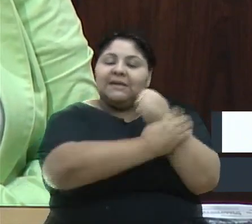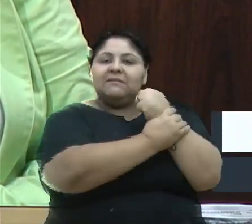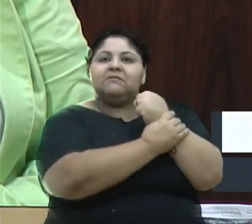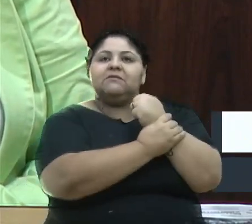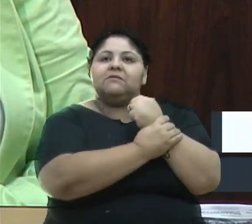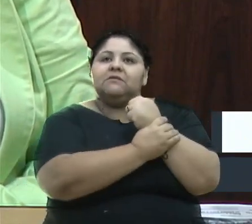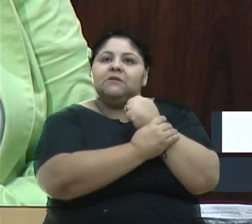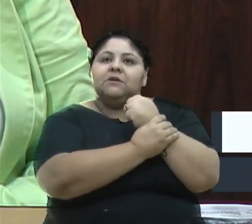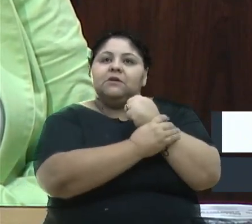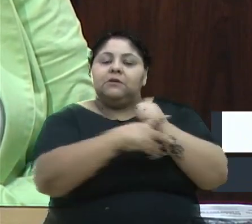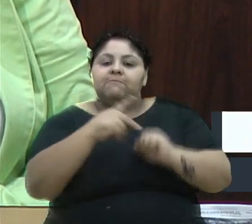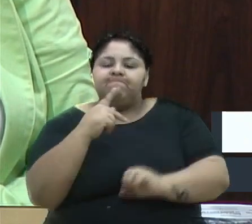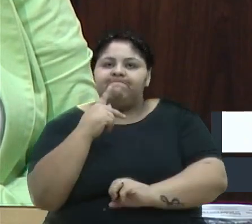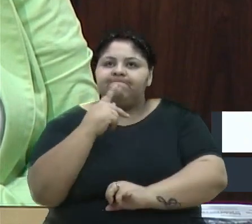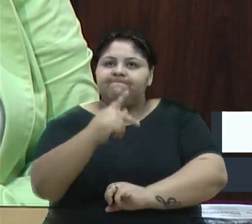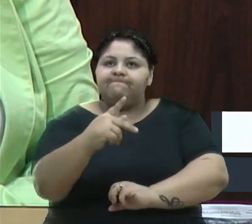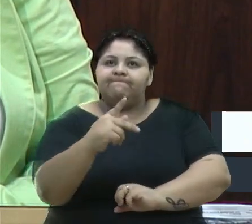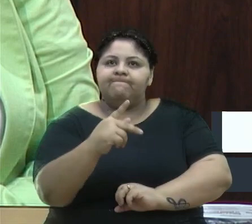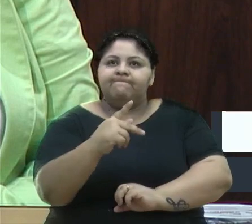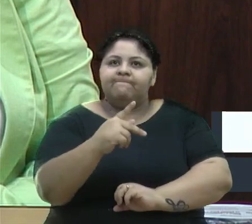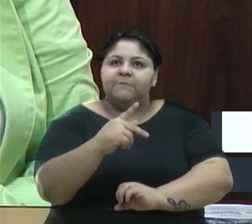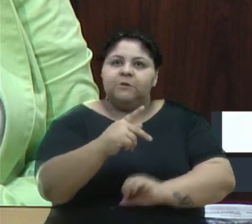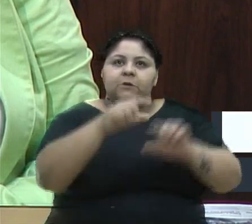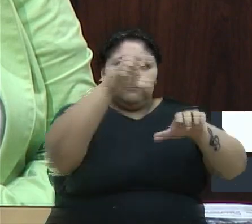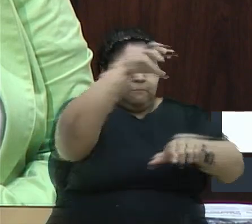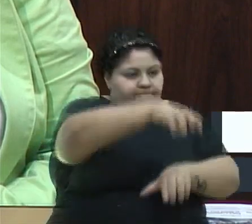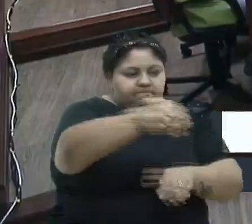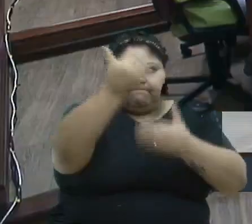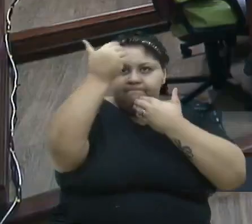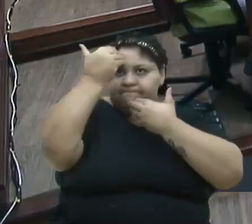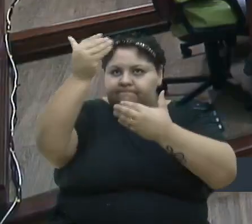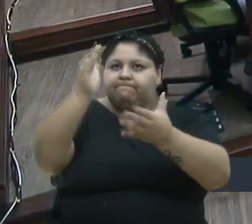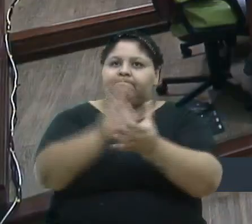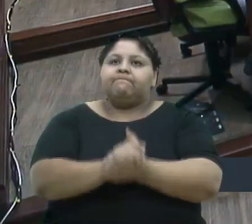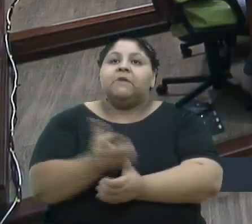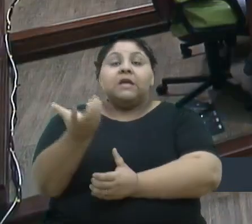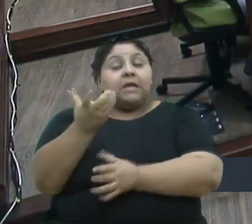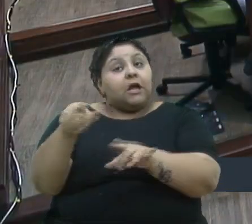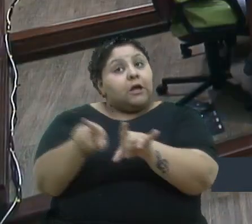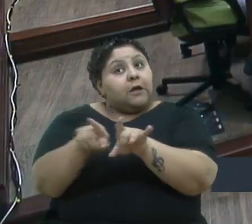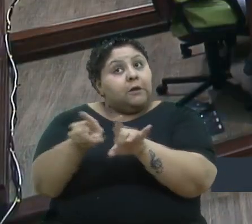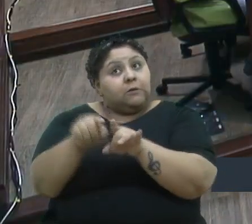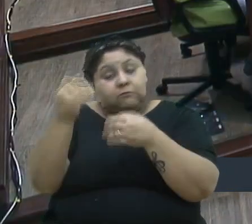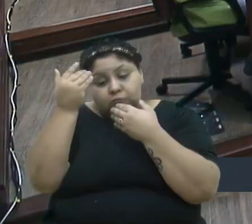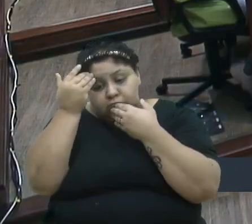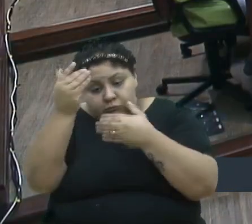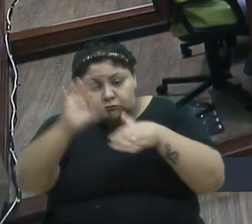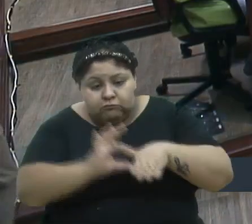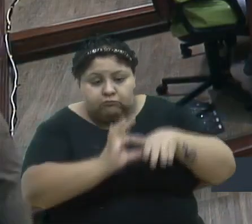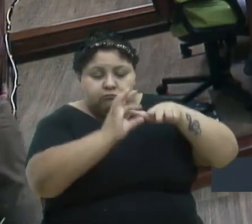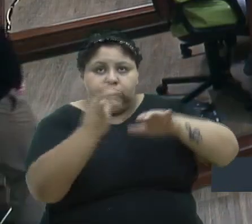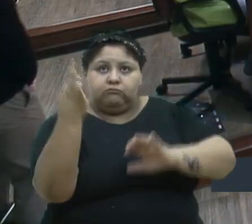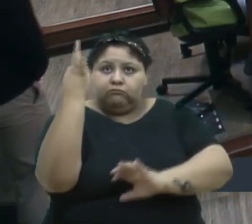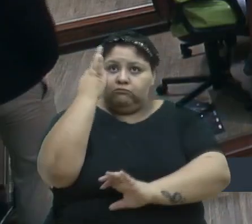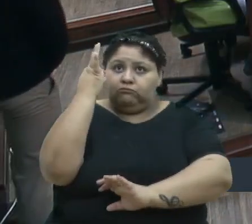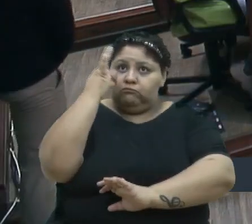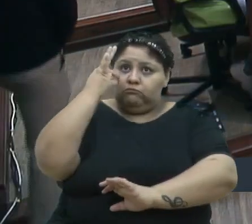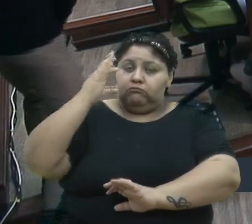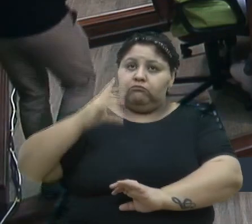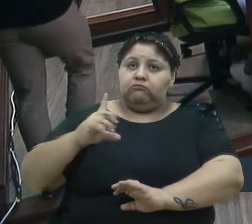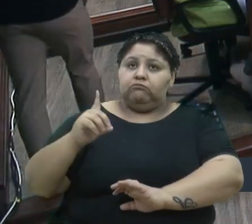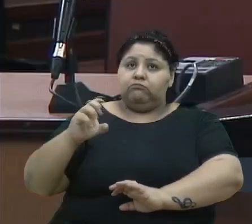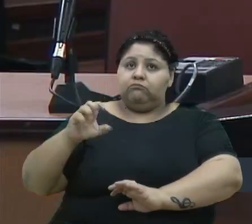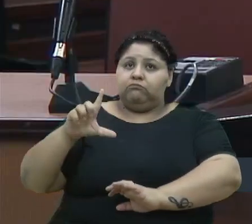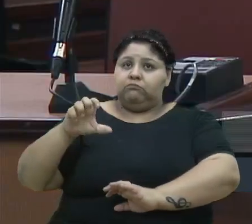nas suas corporações. Obrigado. E aqui quero saudar as autoridades presentes, o delegado Anderson Speer, representante de